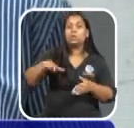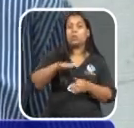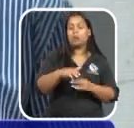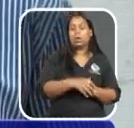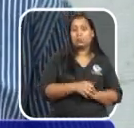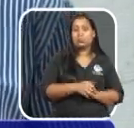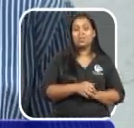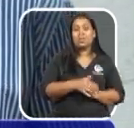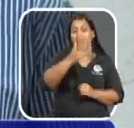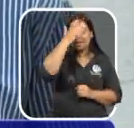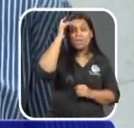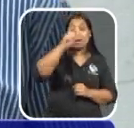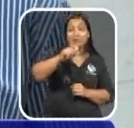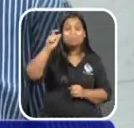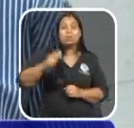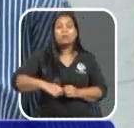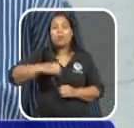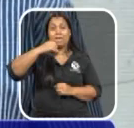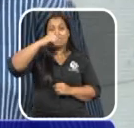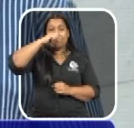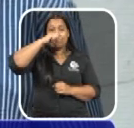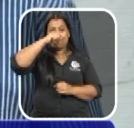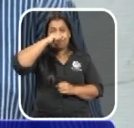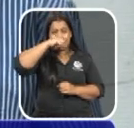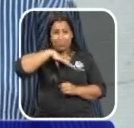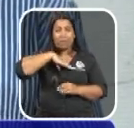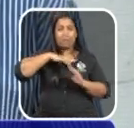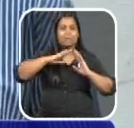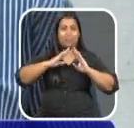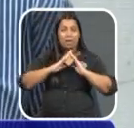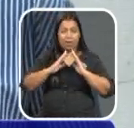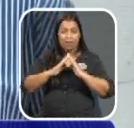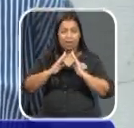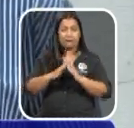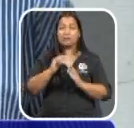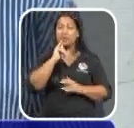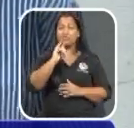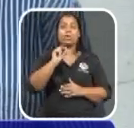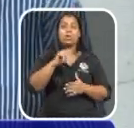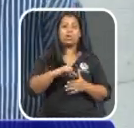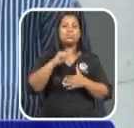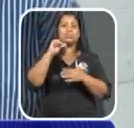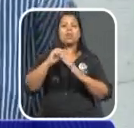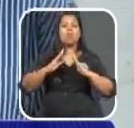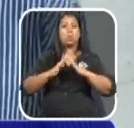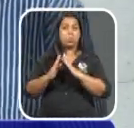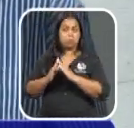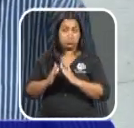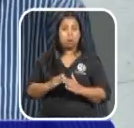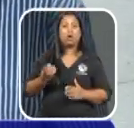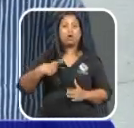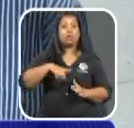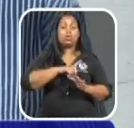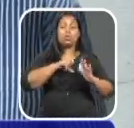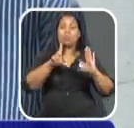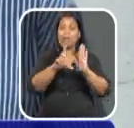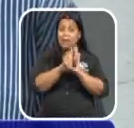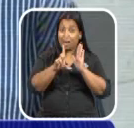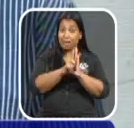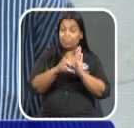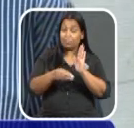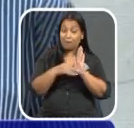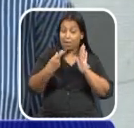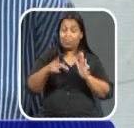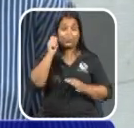públicas, às pessoas vítimas de violência doméstica, dentre as quais eu destaco a moradia. O que nós fizemos? Nós apenas regulamentamos a Lei Maria da Penha no âmbito